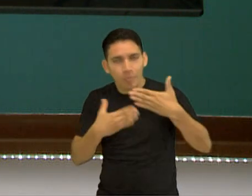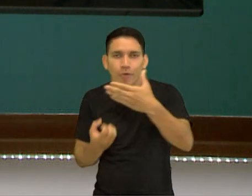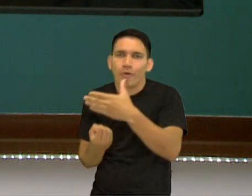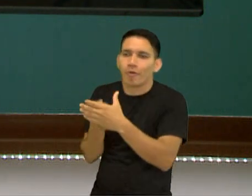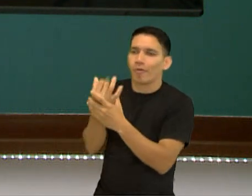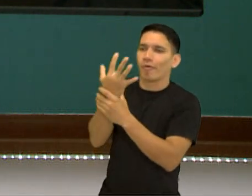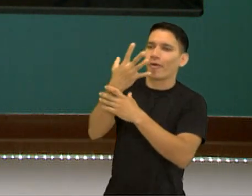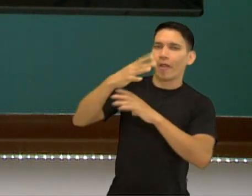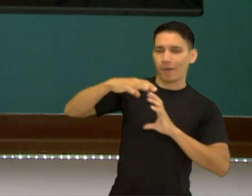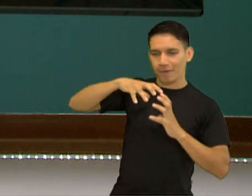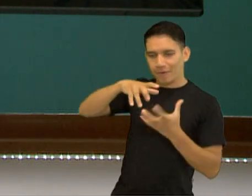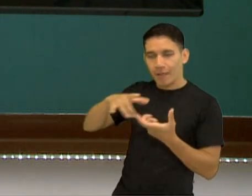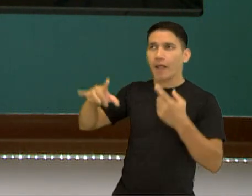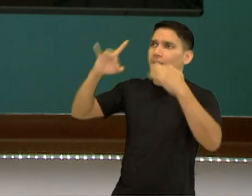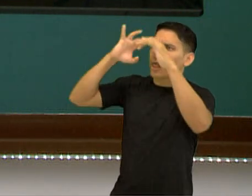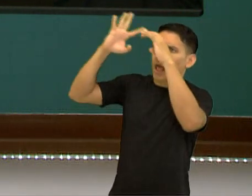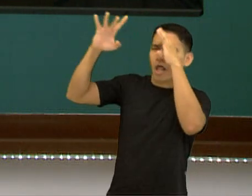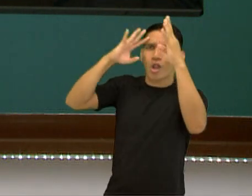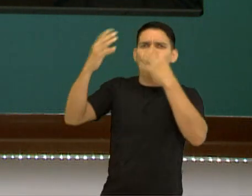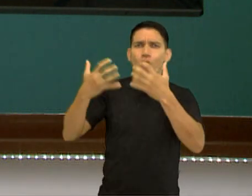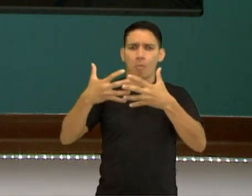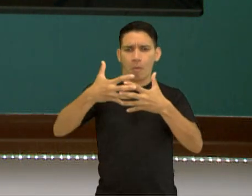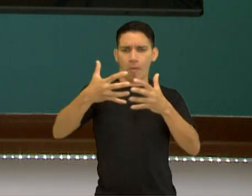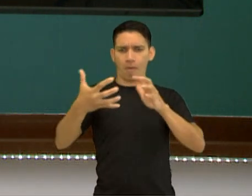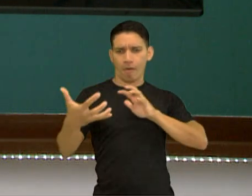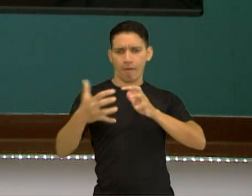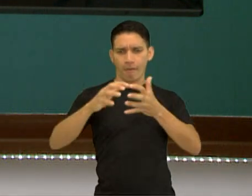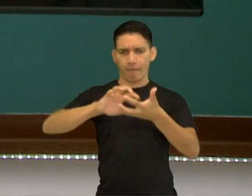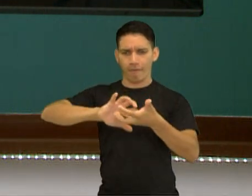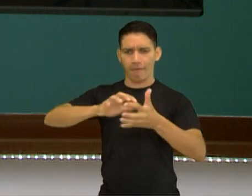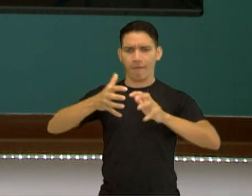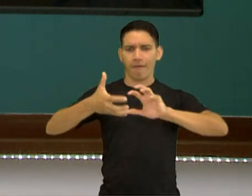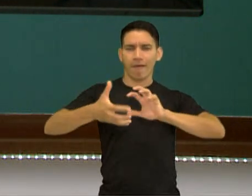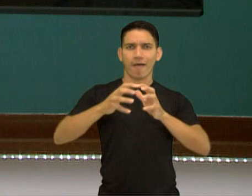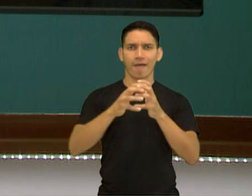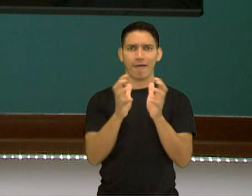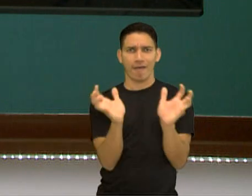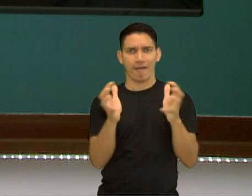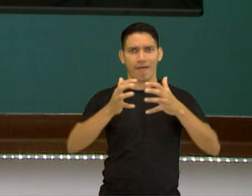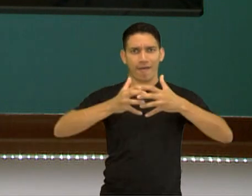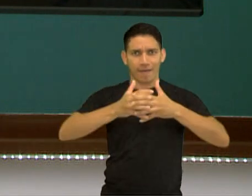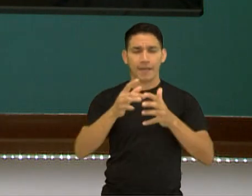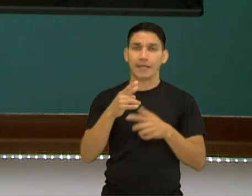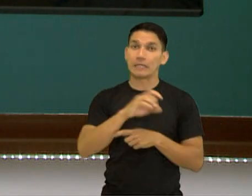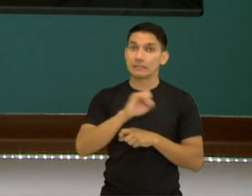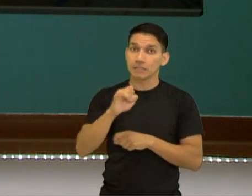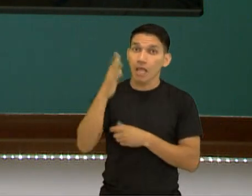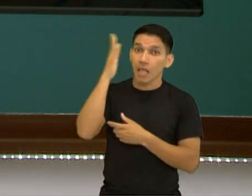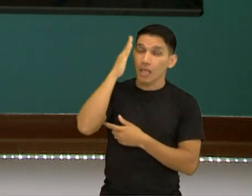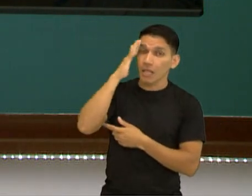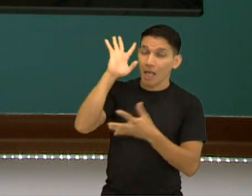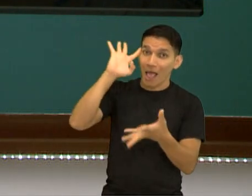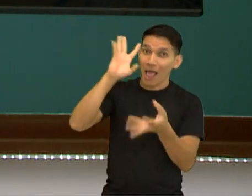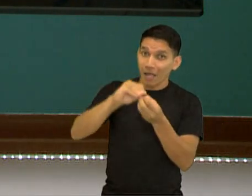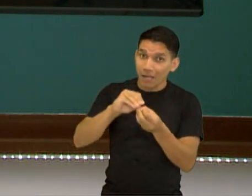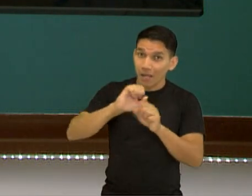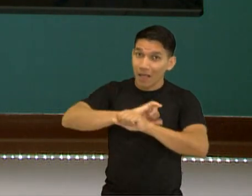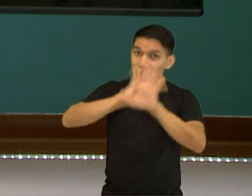do nosso planeta, teorias de placas tectônicas. E para isso tudo ficar um pouco mais claro para você, confere na tela os